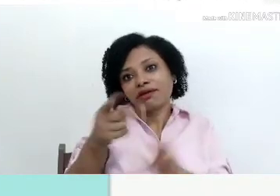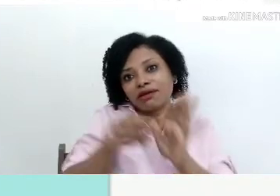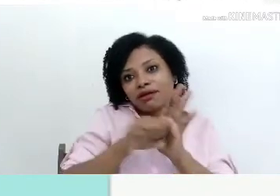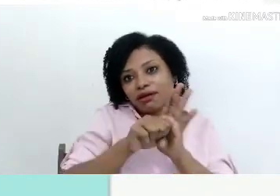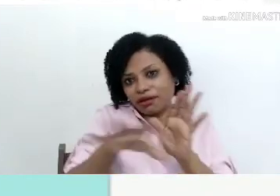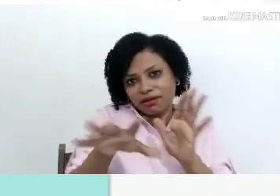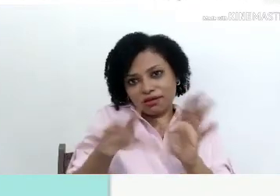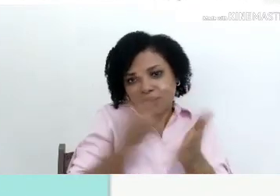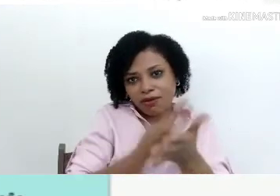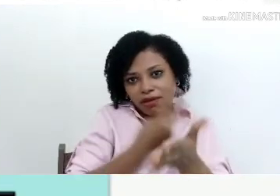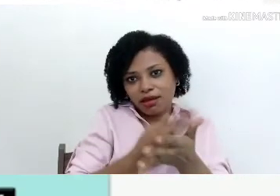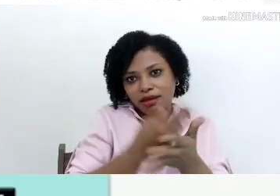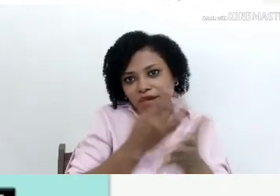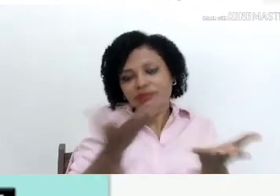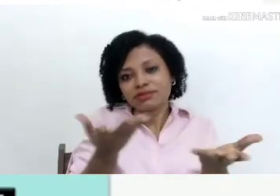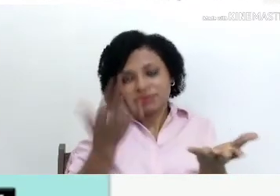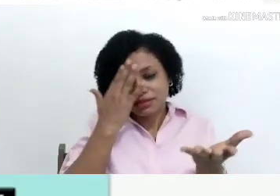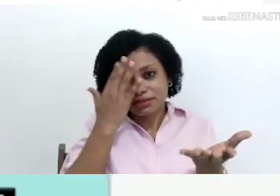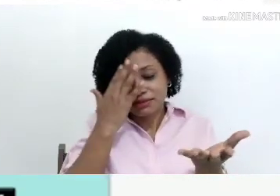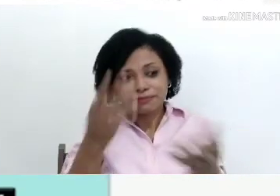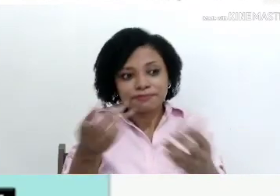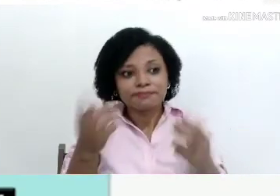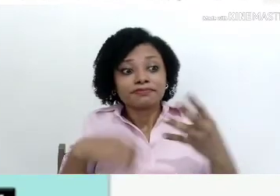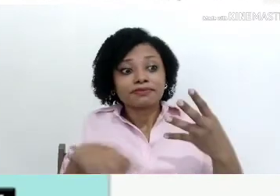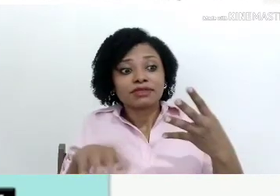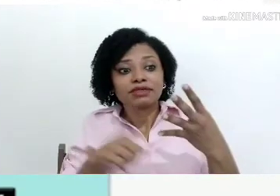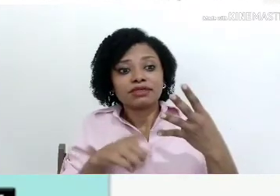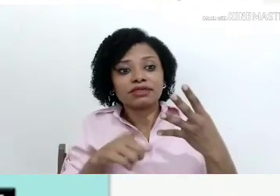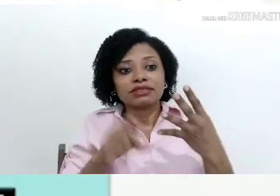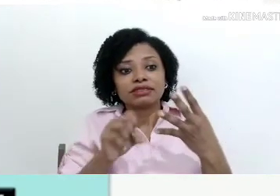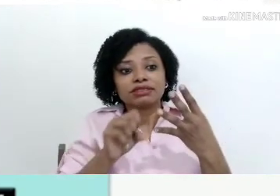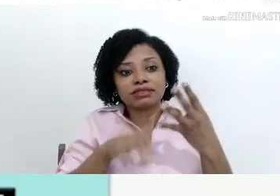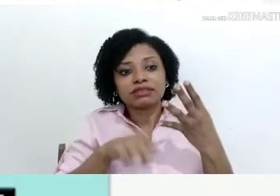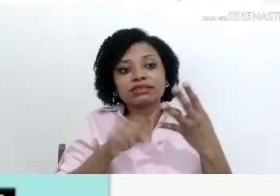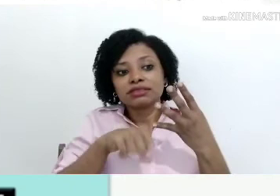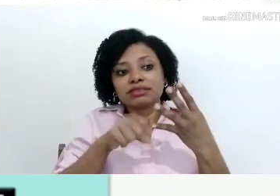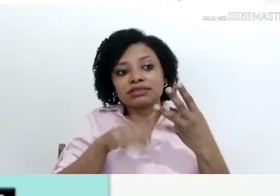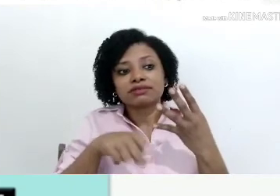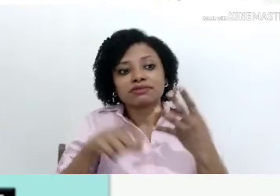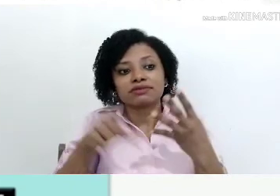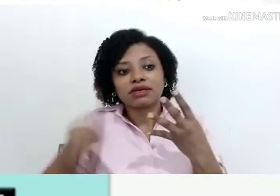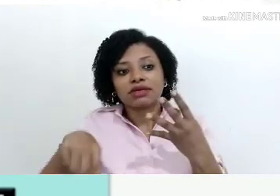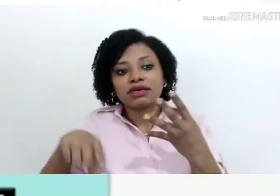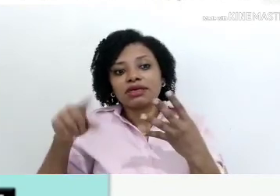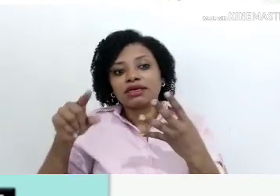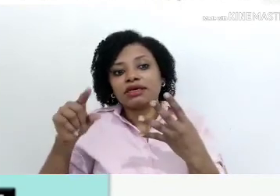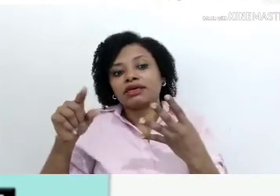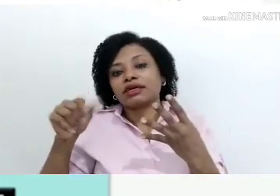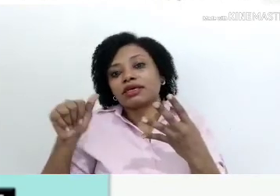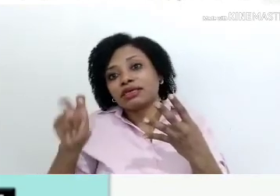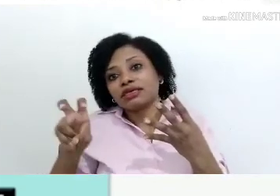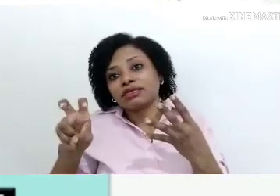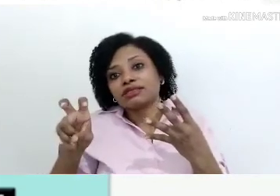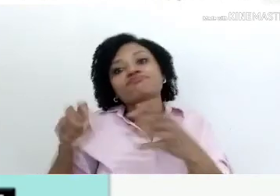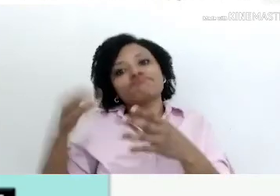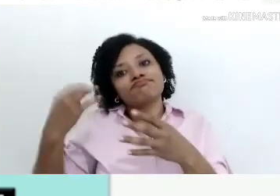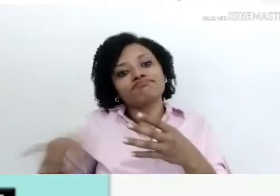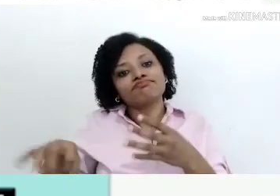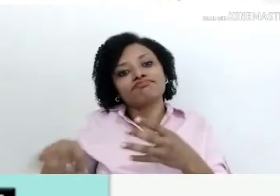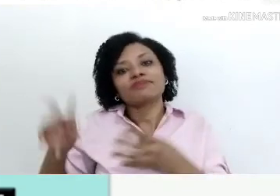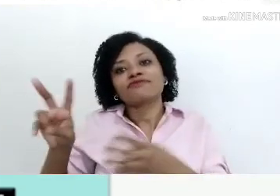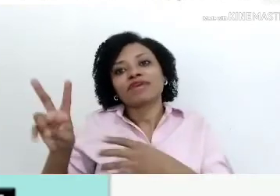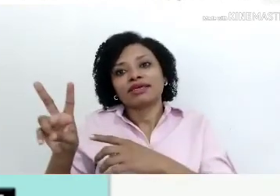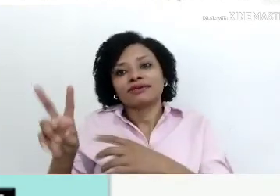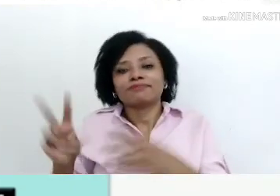tá? Então, opção correta aqui é a D, né? 1, 2 e 3